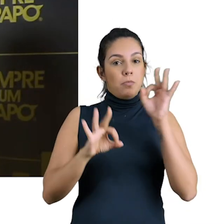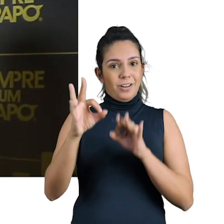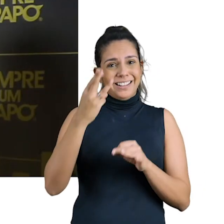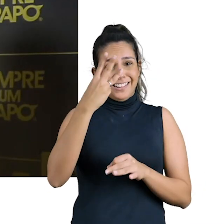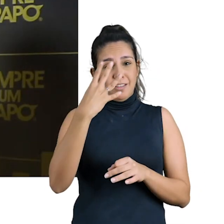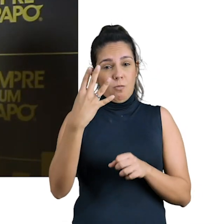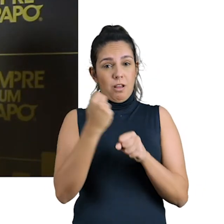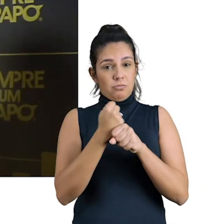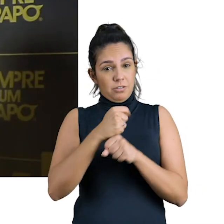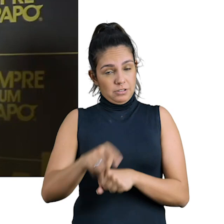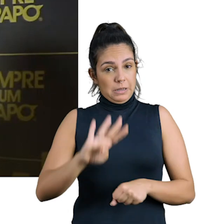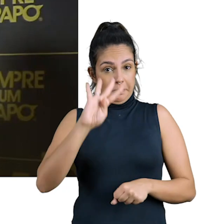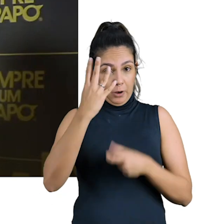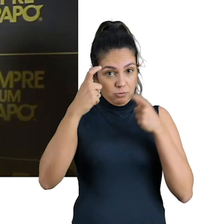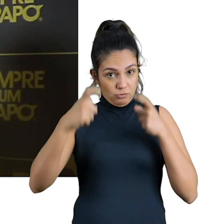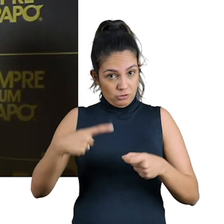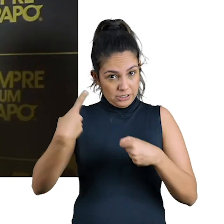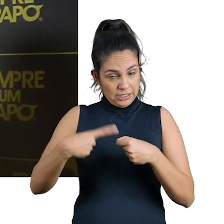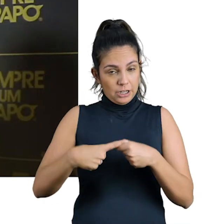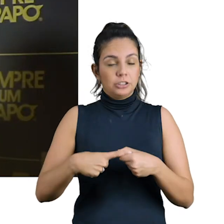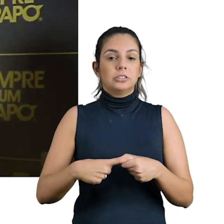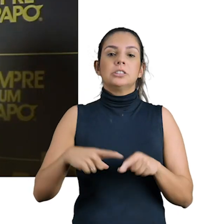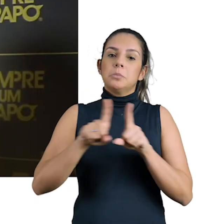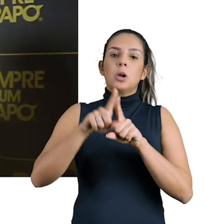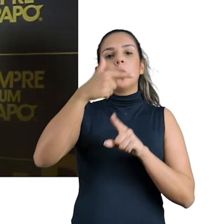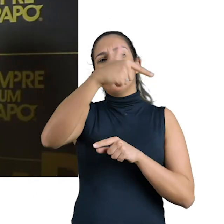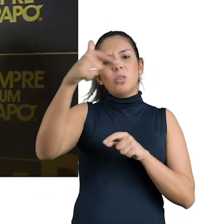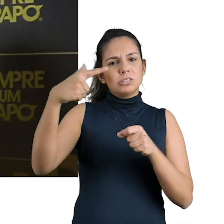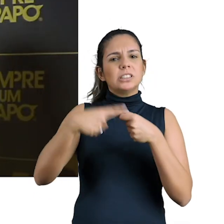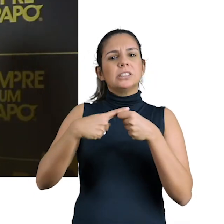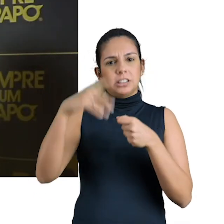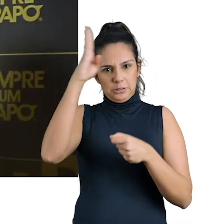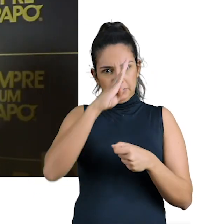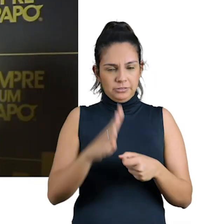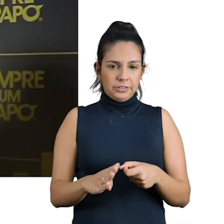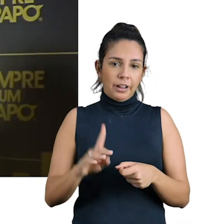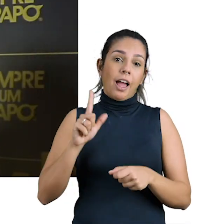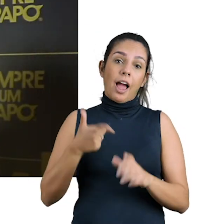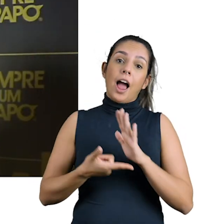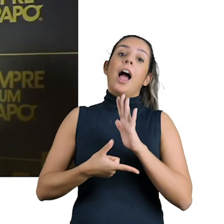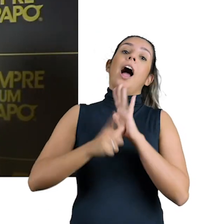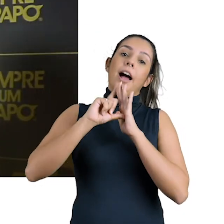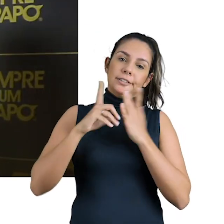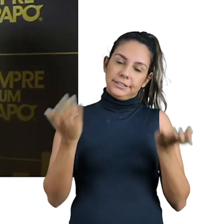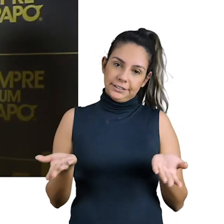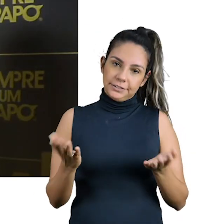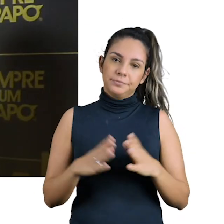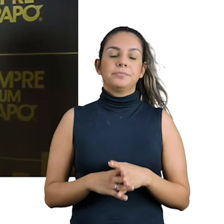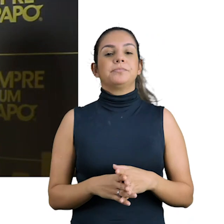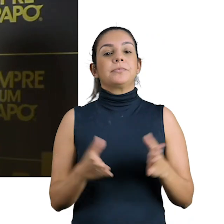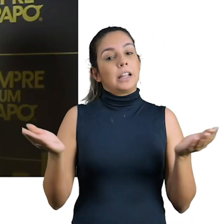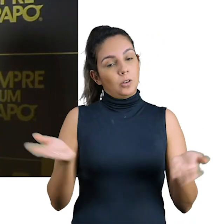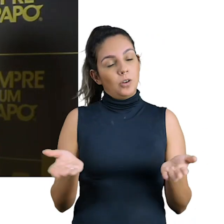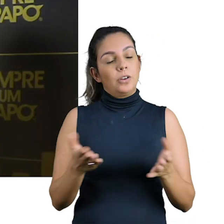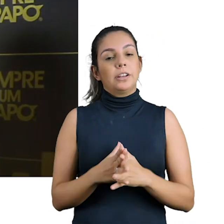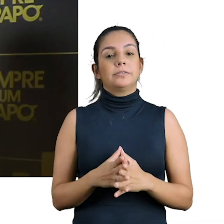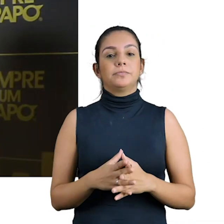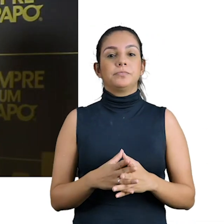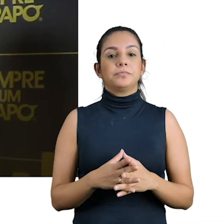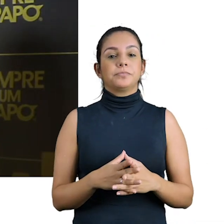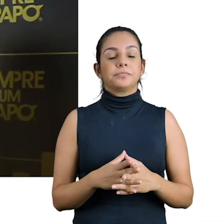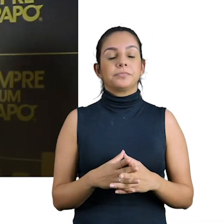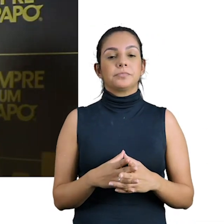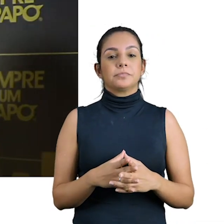projeto há 34 anos aqui em Belo Horizonte e em diversas capitais brasileiras, quando era possível, é claro. Nesse momento,